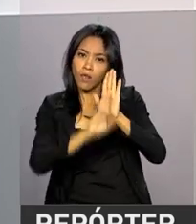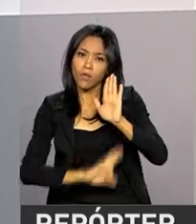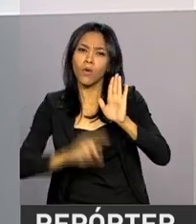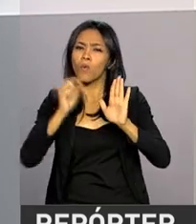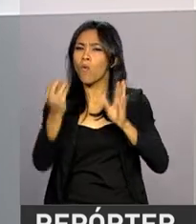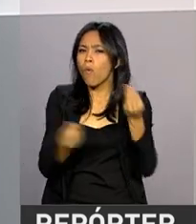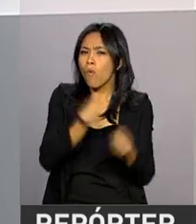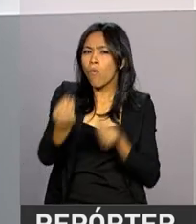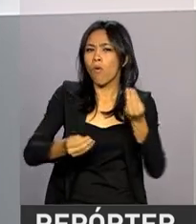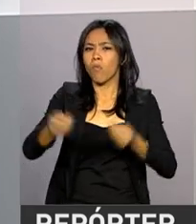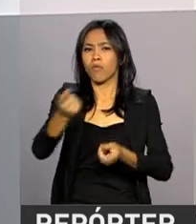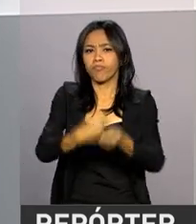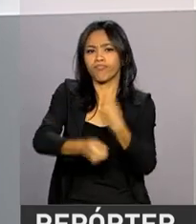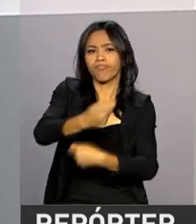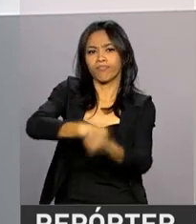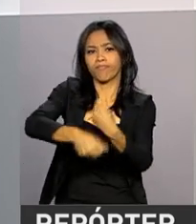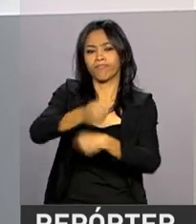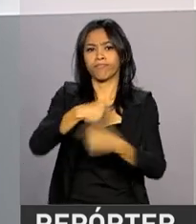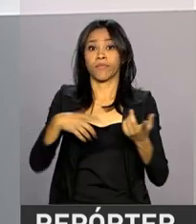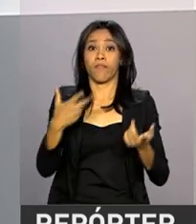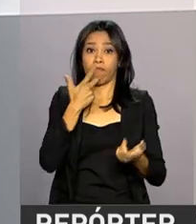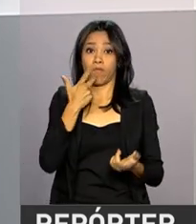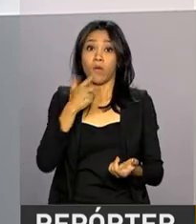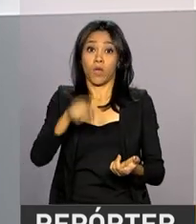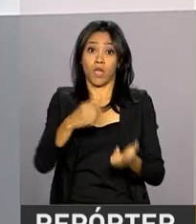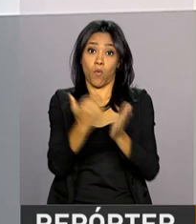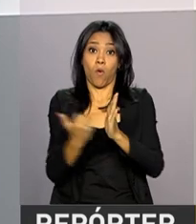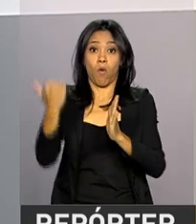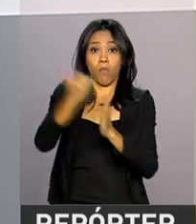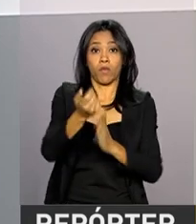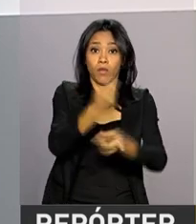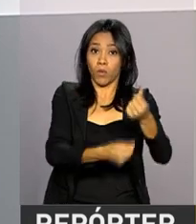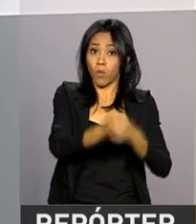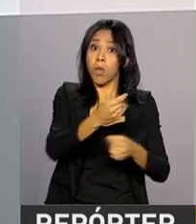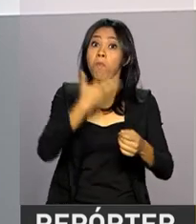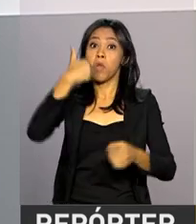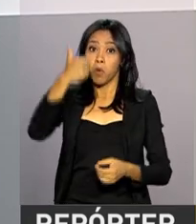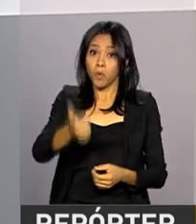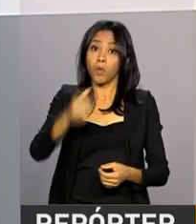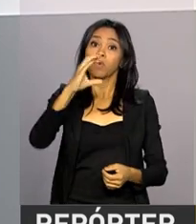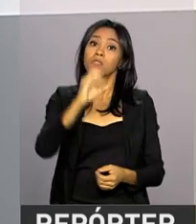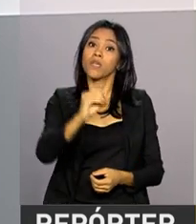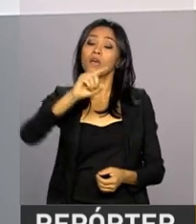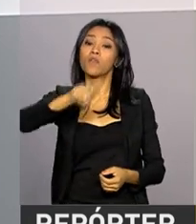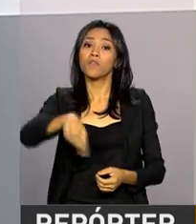do mercado financeiro. A projeção de crescimento da economia melhorou e passou para